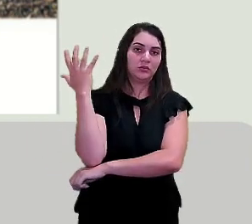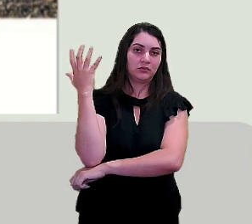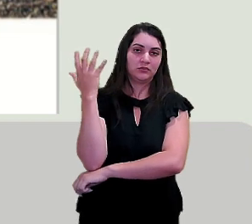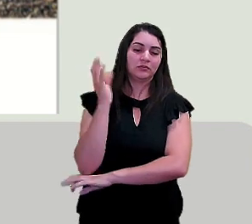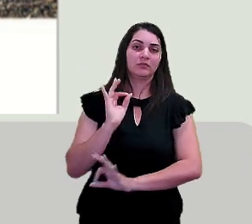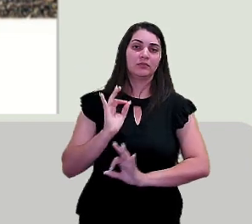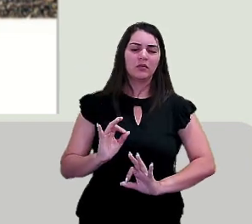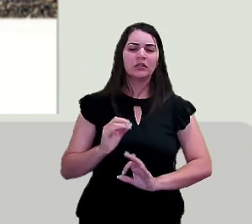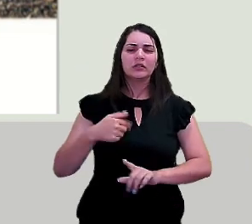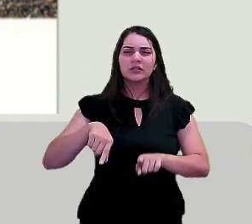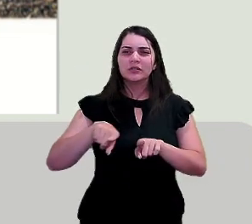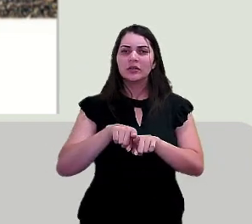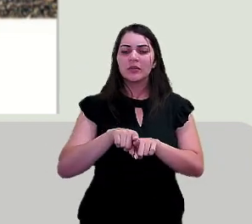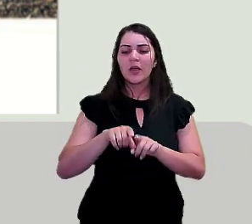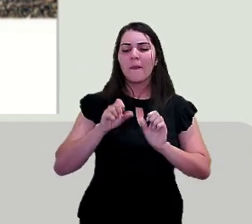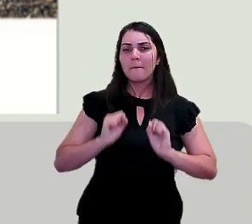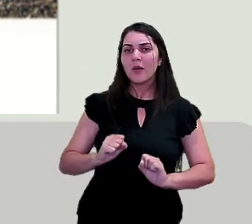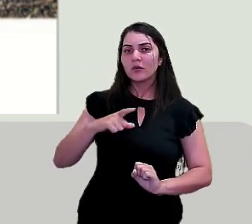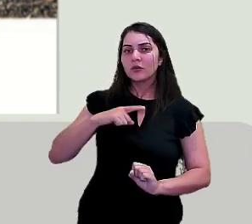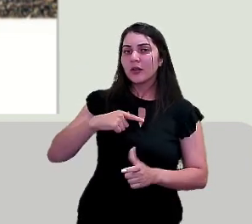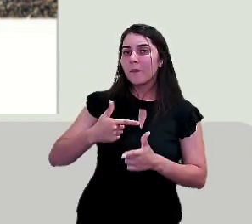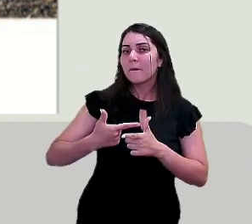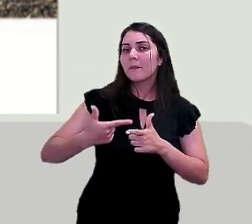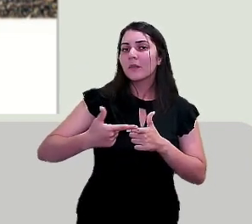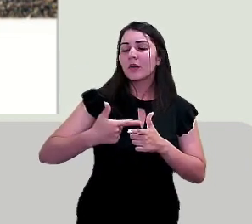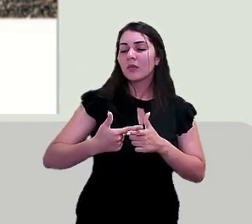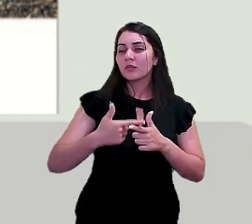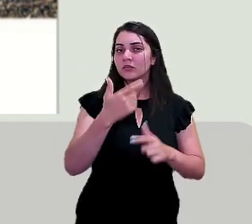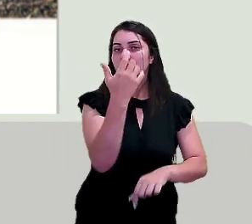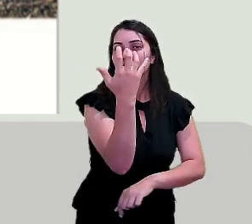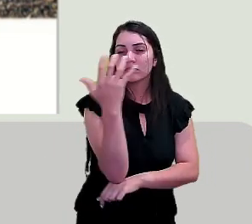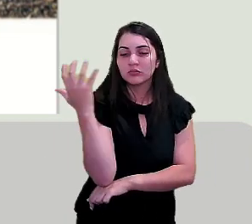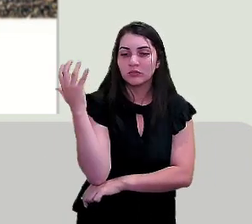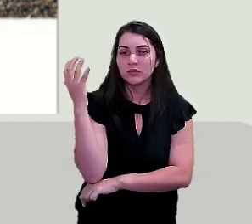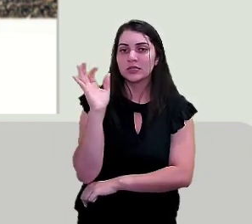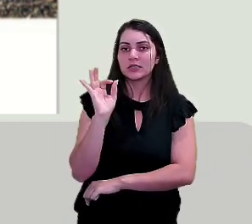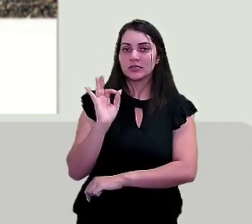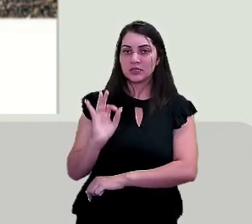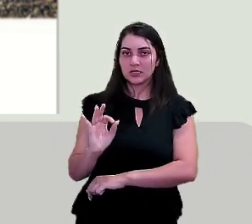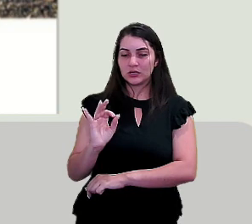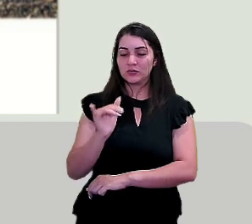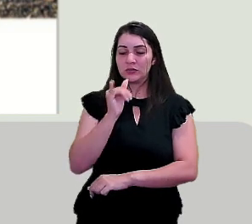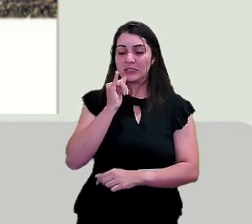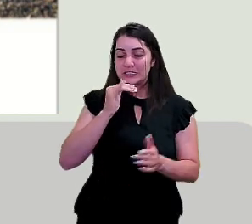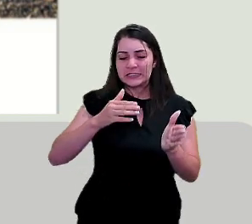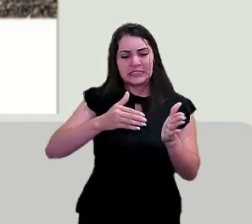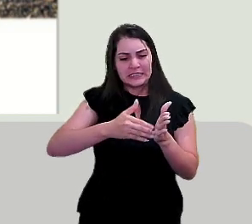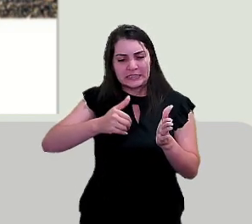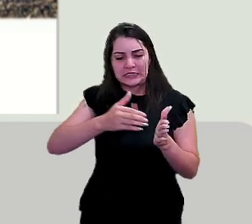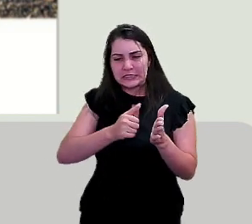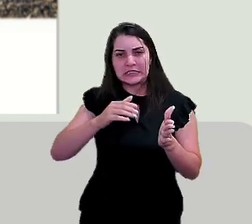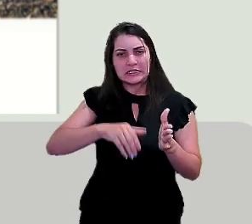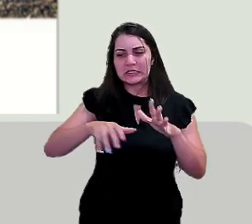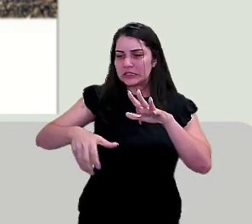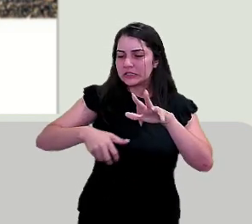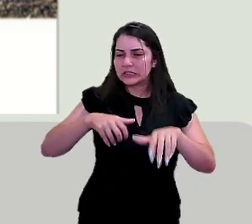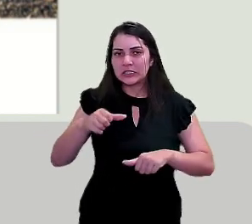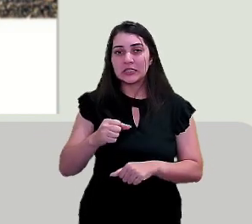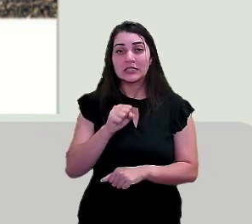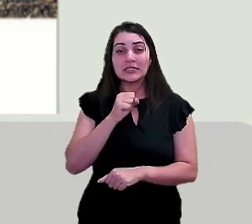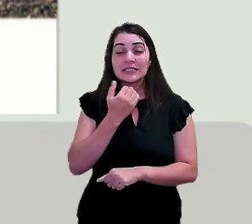Além disso, olha, isso pode causar problemas ambientais, né? Essa tirada exagerada da natureza,